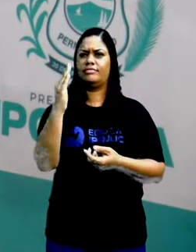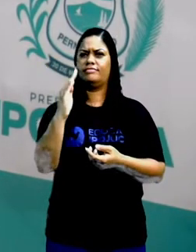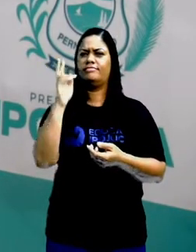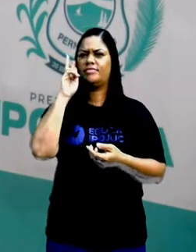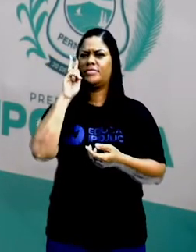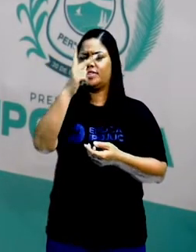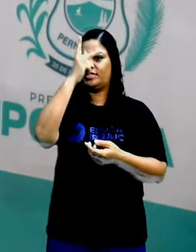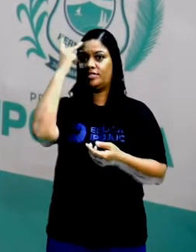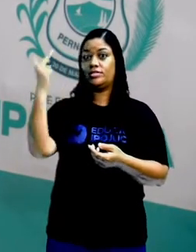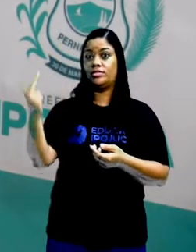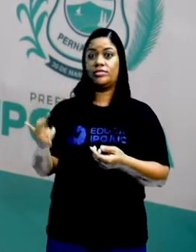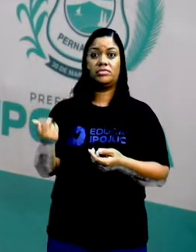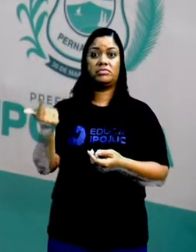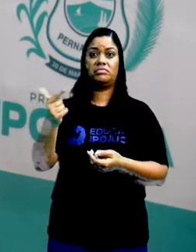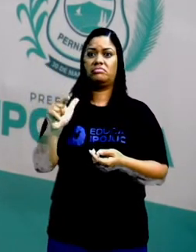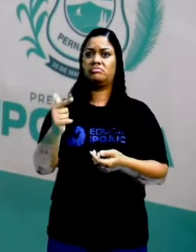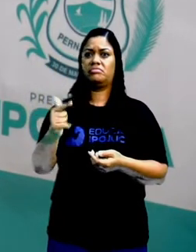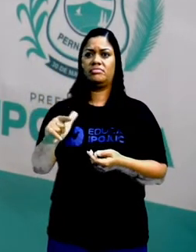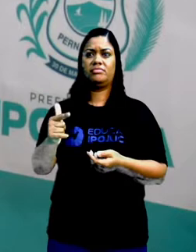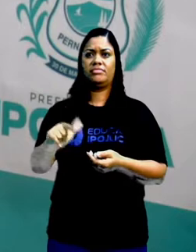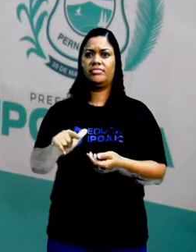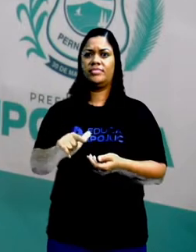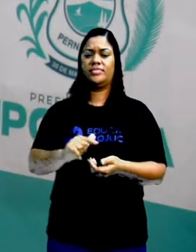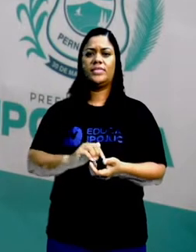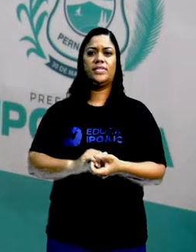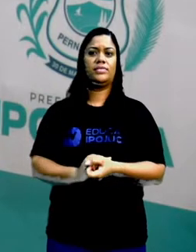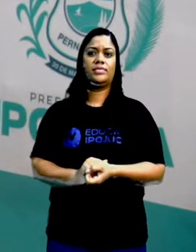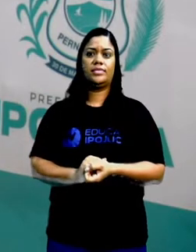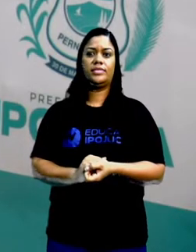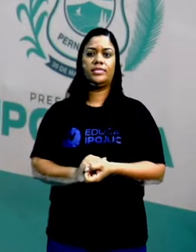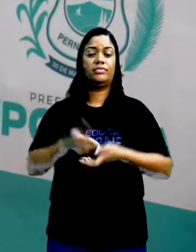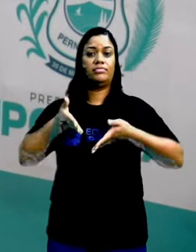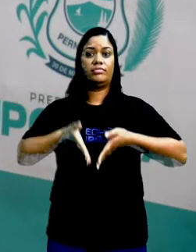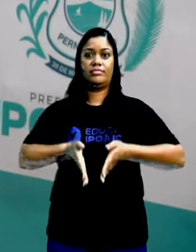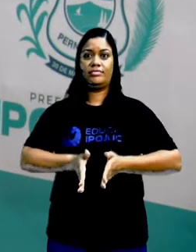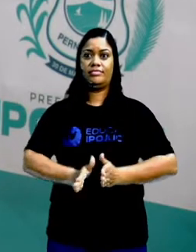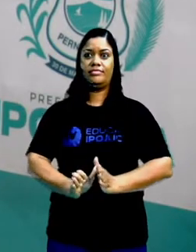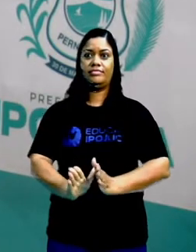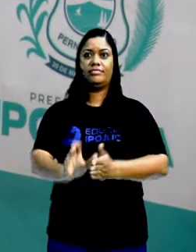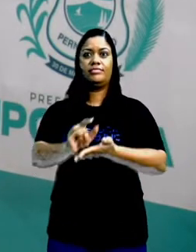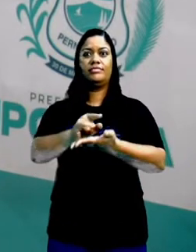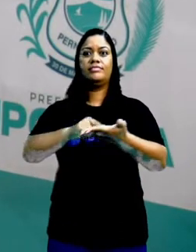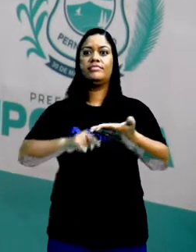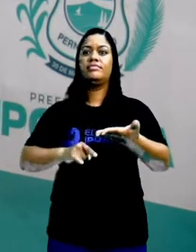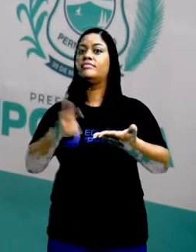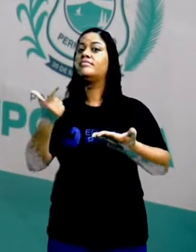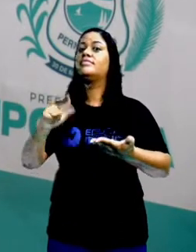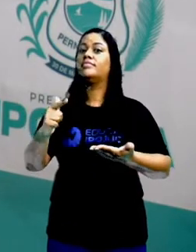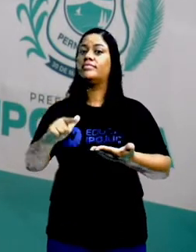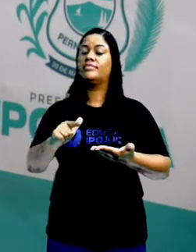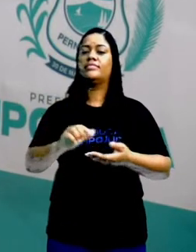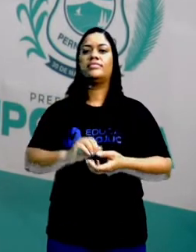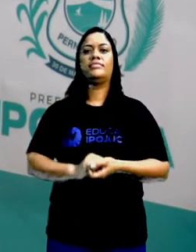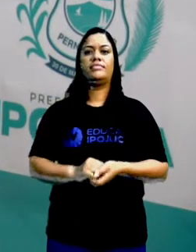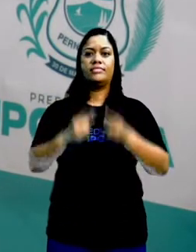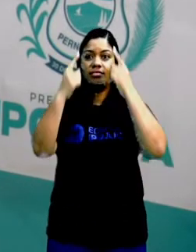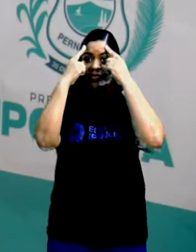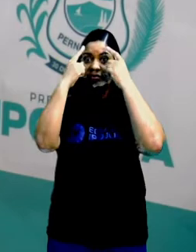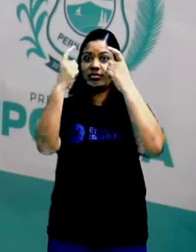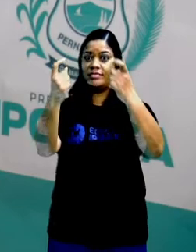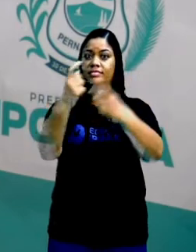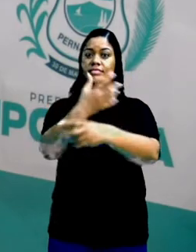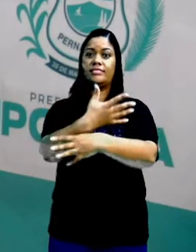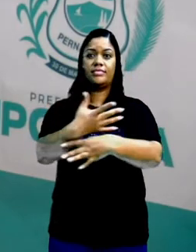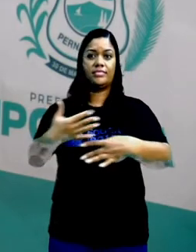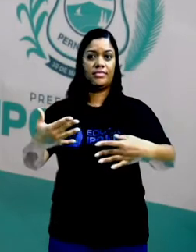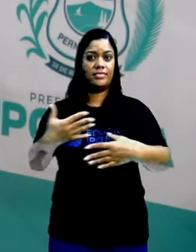social pessoas por exemplo que não tem sequer uma certidão de nascimento quer que você pensa sobre isso a violência